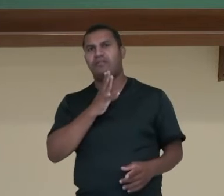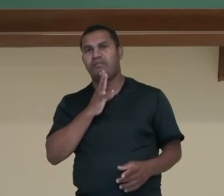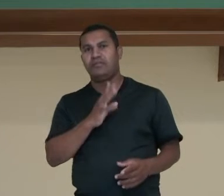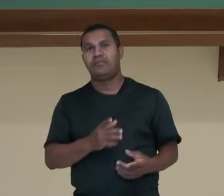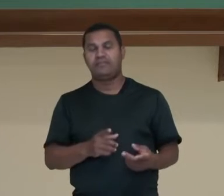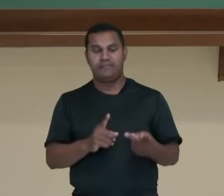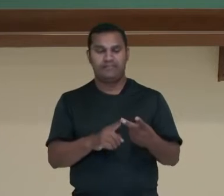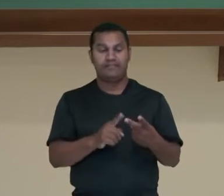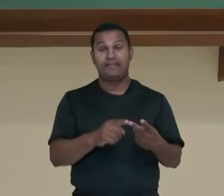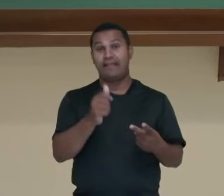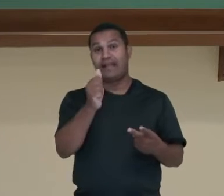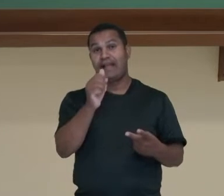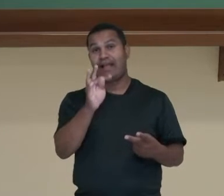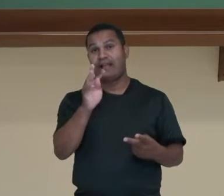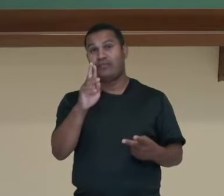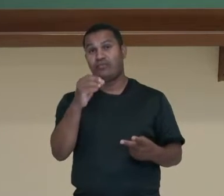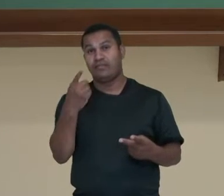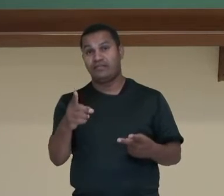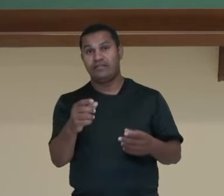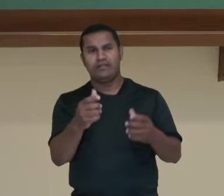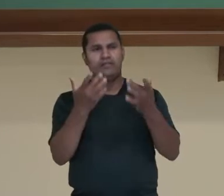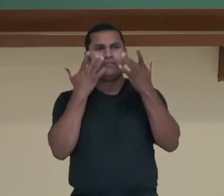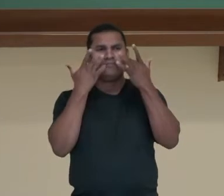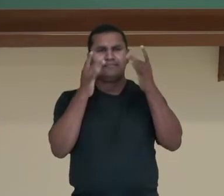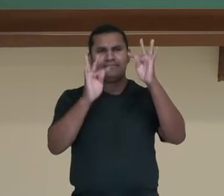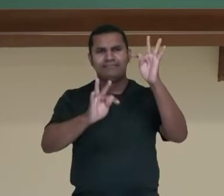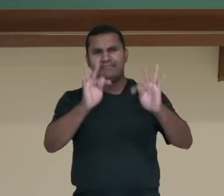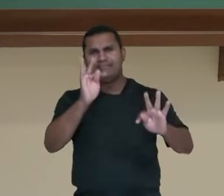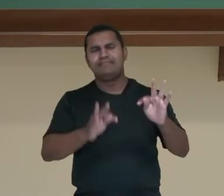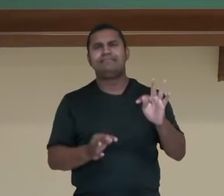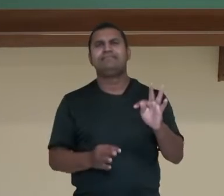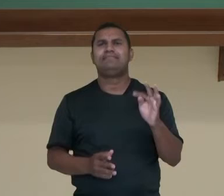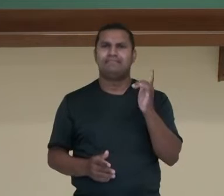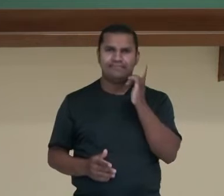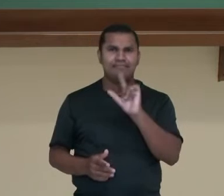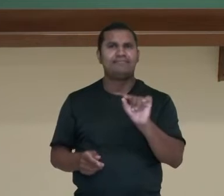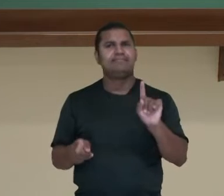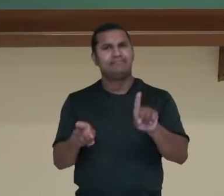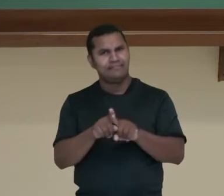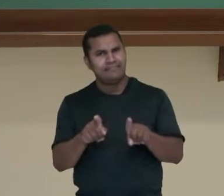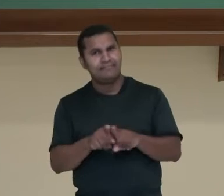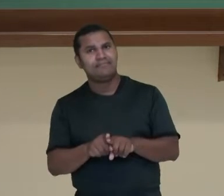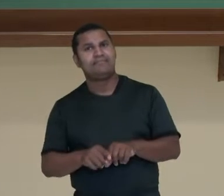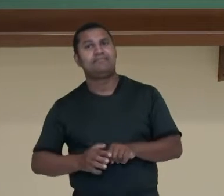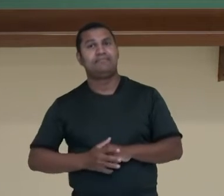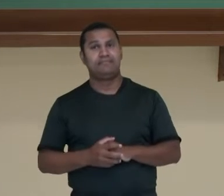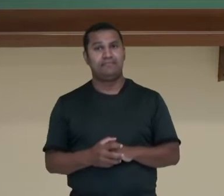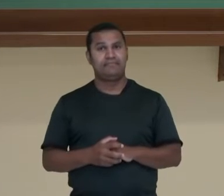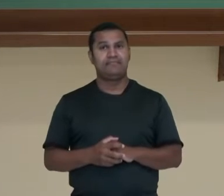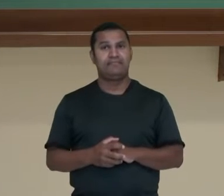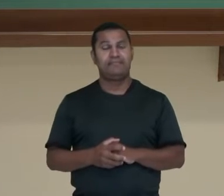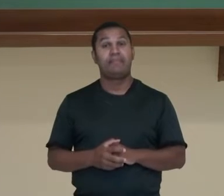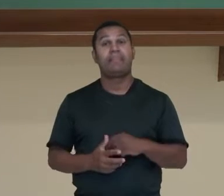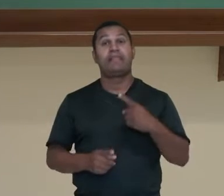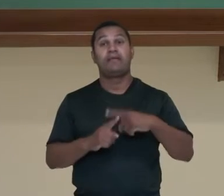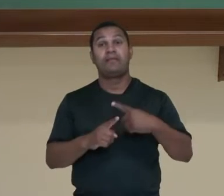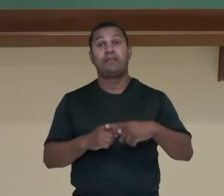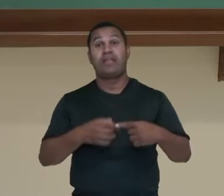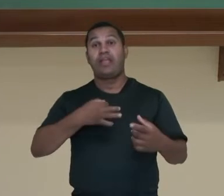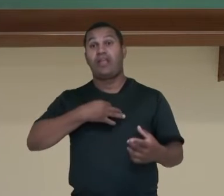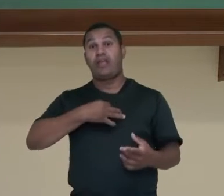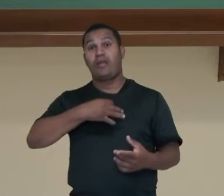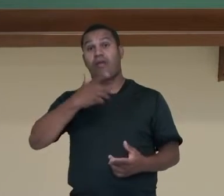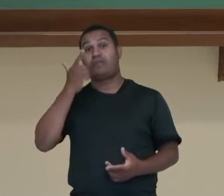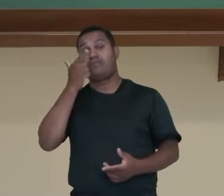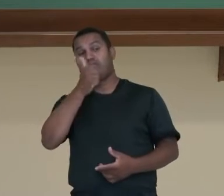eu tenho como avaliar. Tenho como dizer se o filme me prendeu ou não, se ele me divertiu ou não. Então essas coisas eu posso avaliar, então